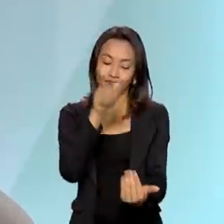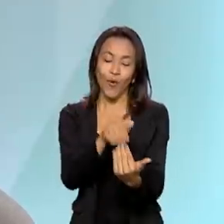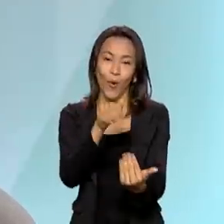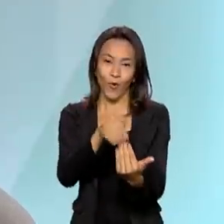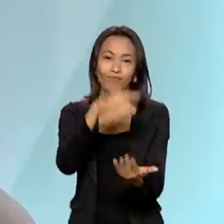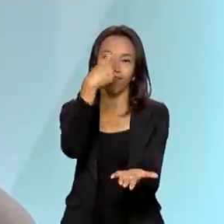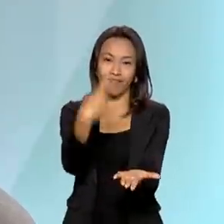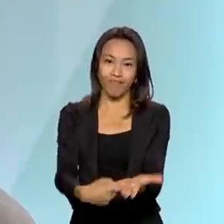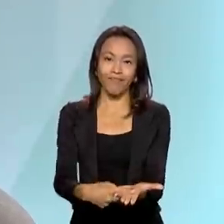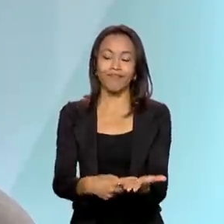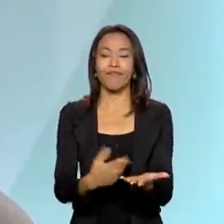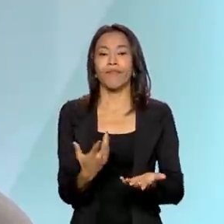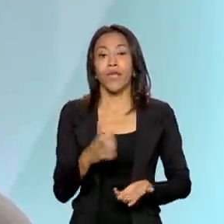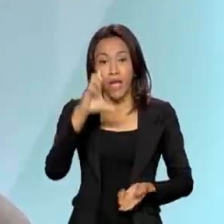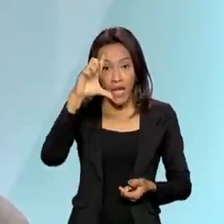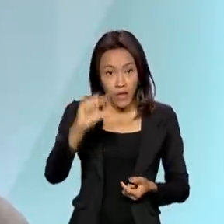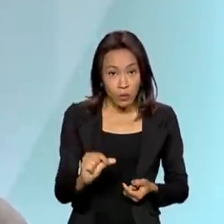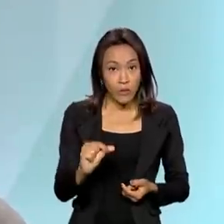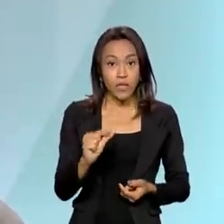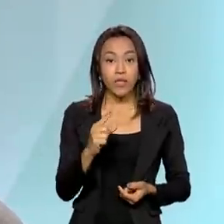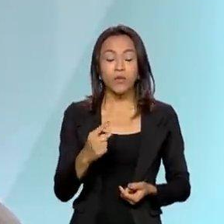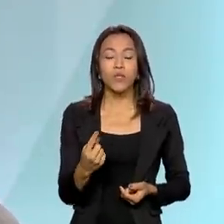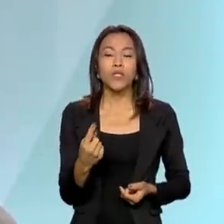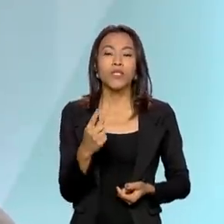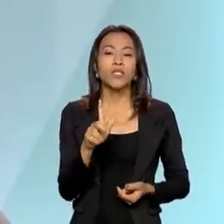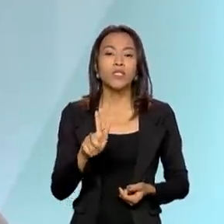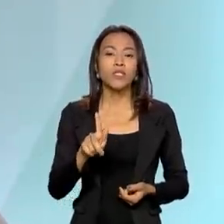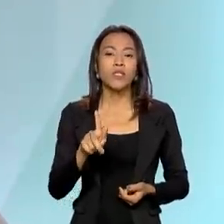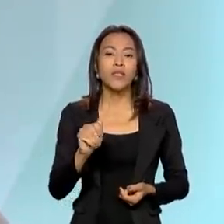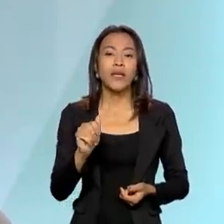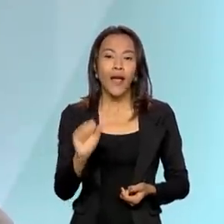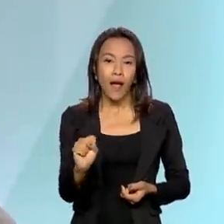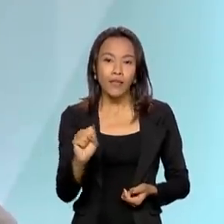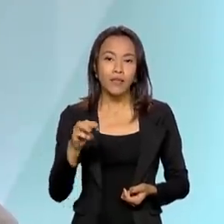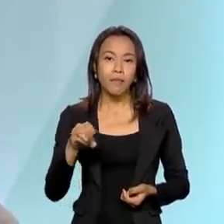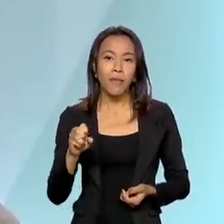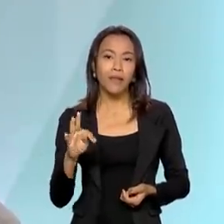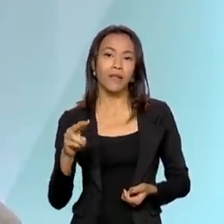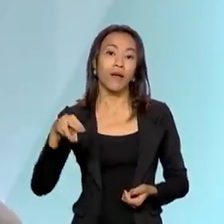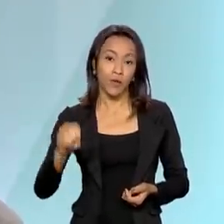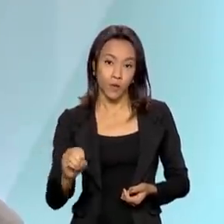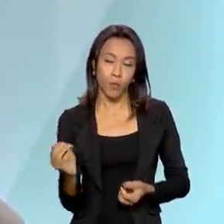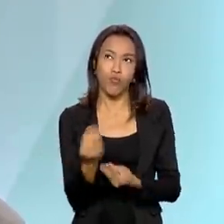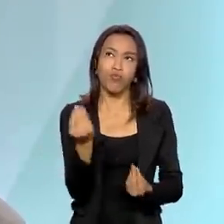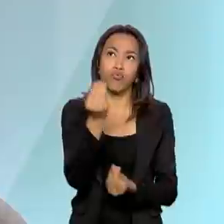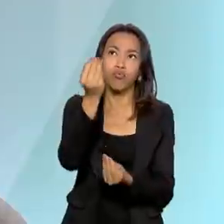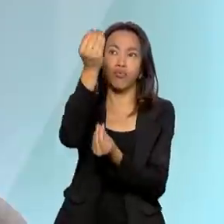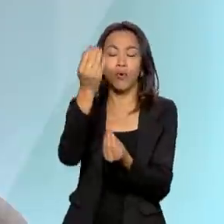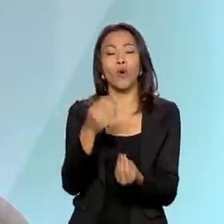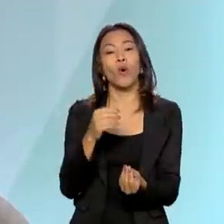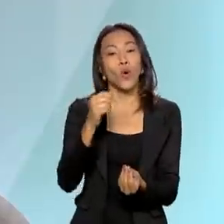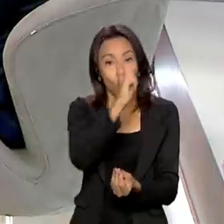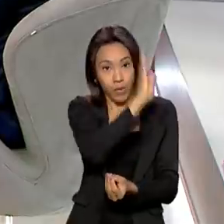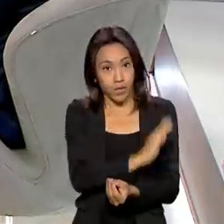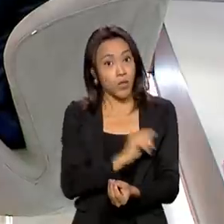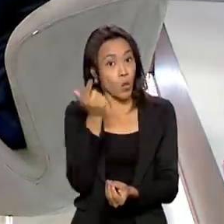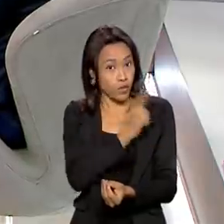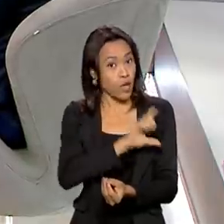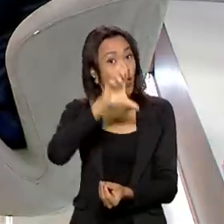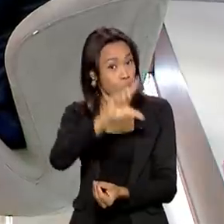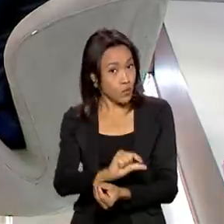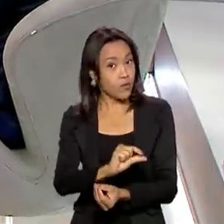Somente com a redução de emissão de metano desses setores que eu citei, o Brasil pode atingir uma redução maior do que